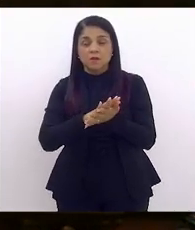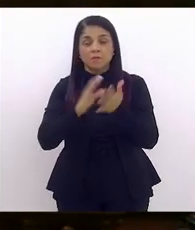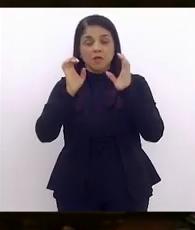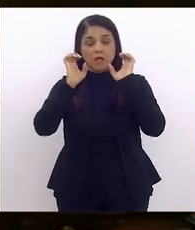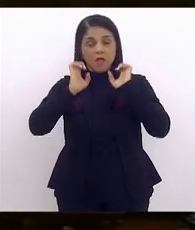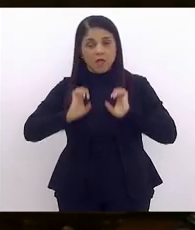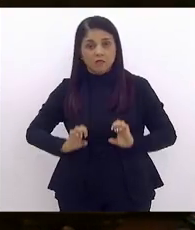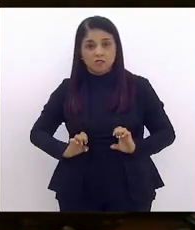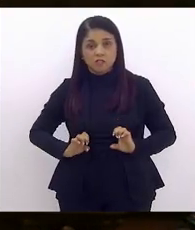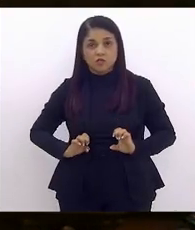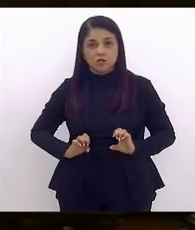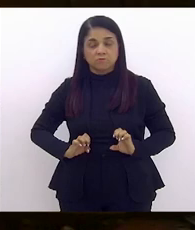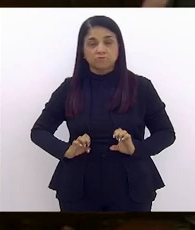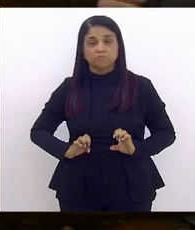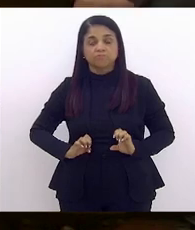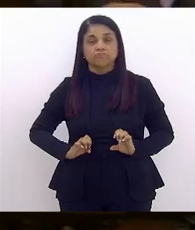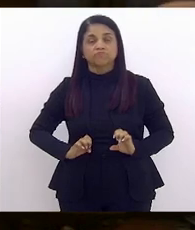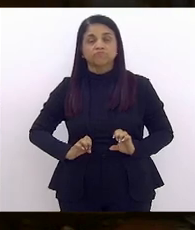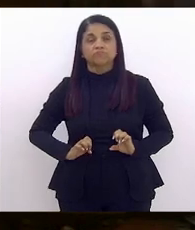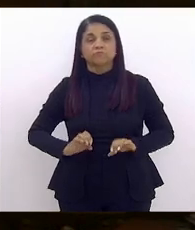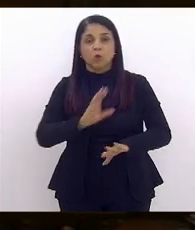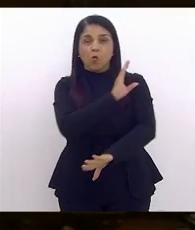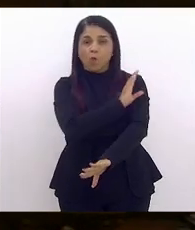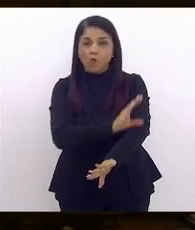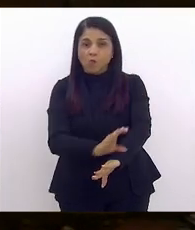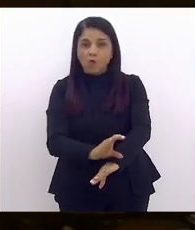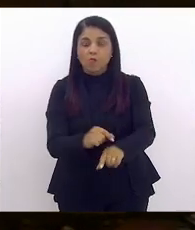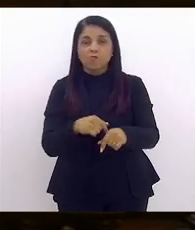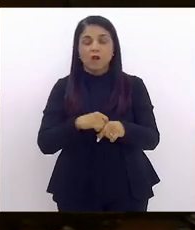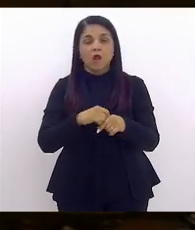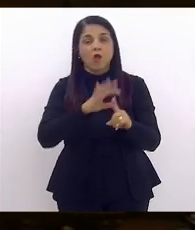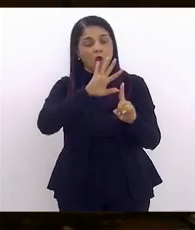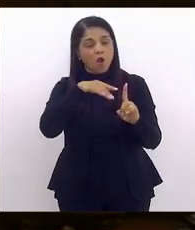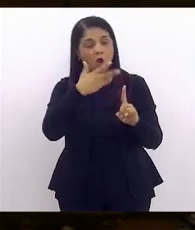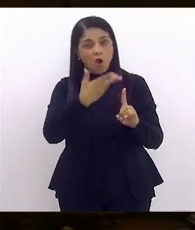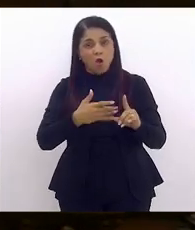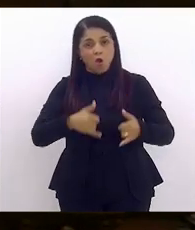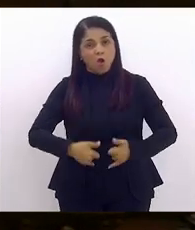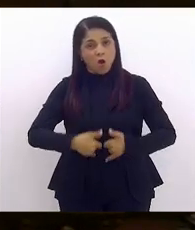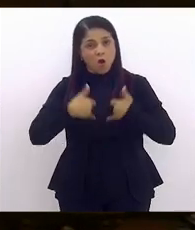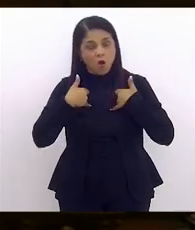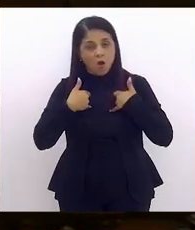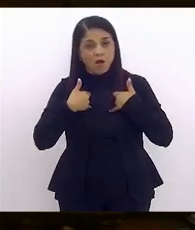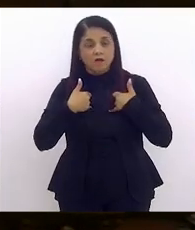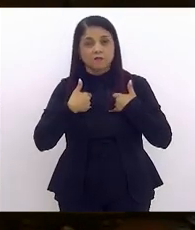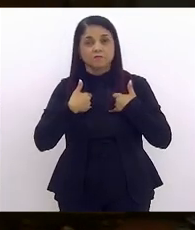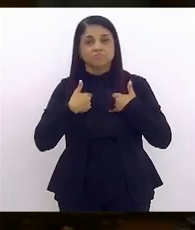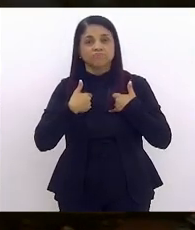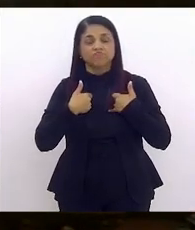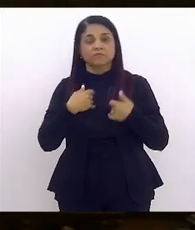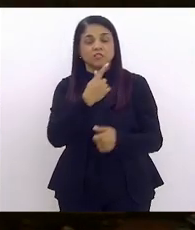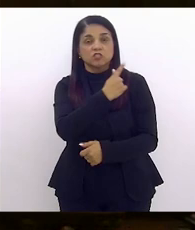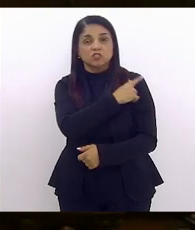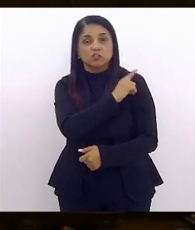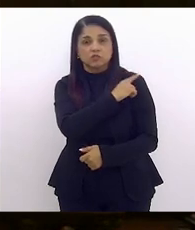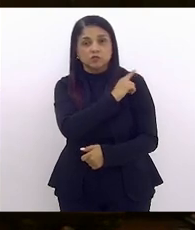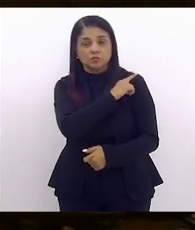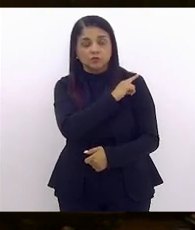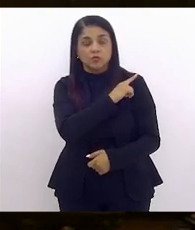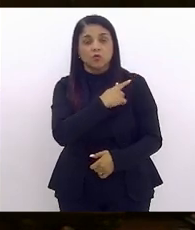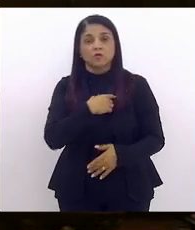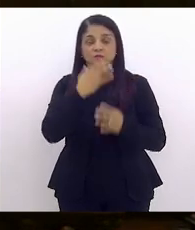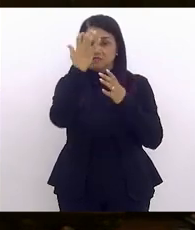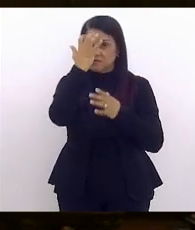ética, pela honradez, pela maneira de gestor que o é, pelo companheiro honrado e